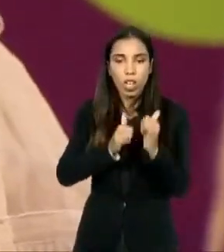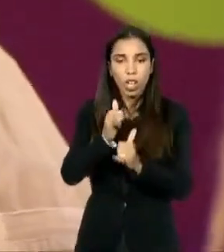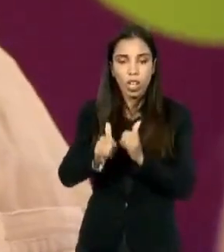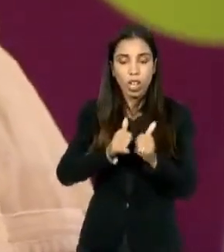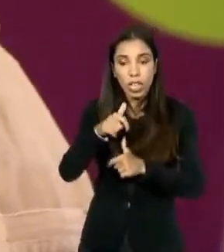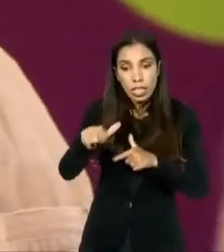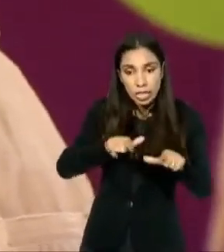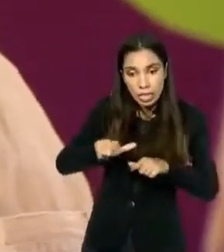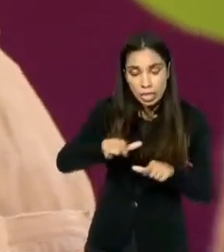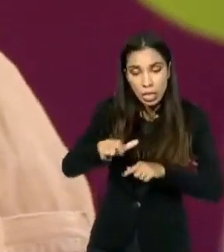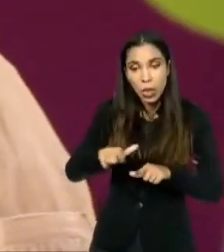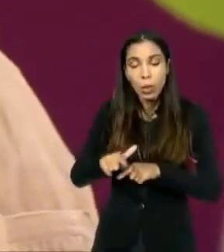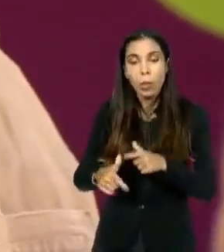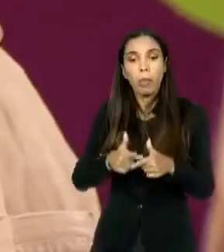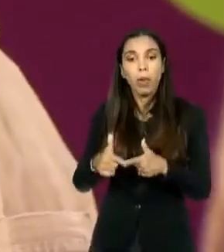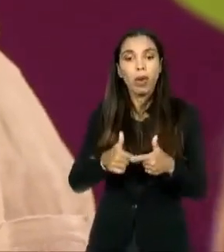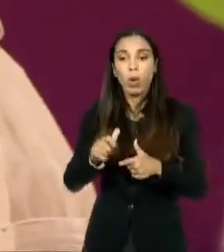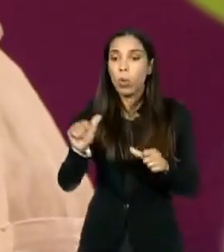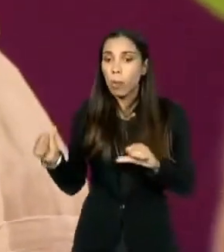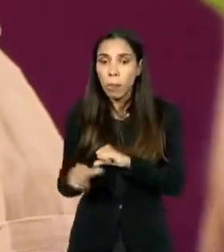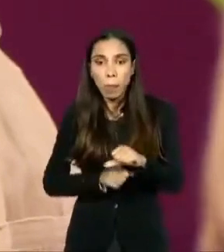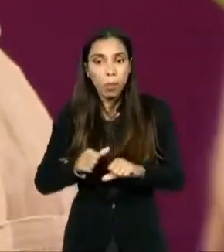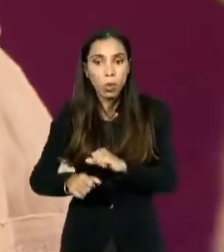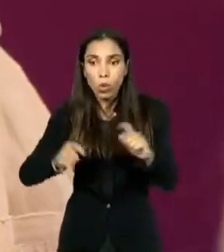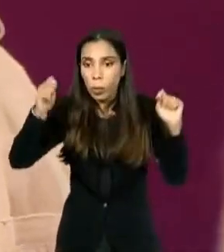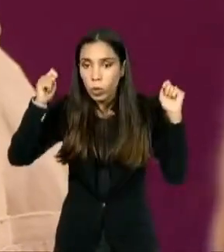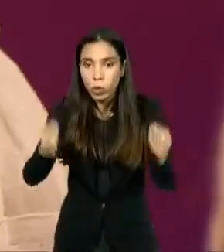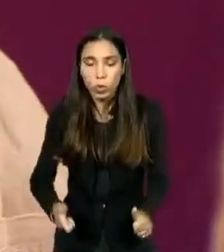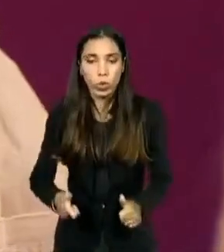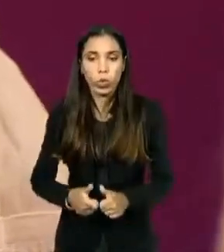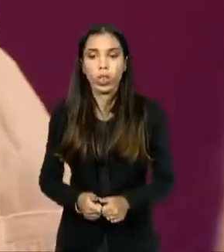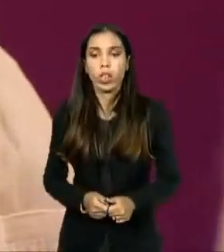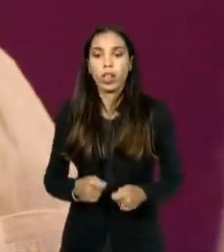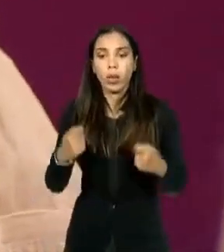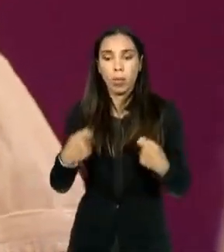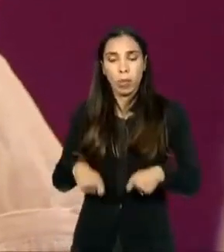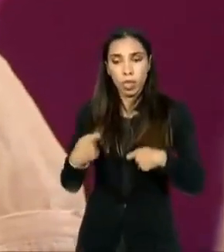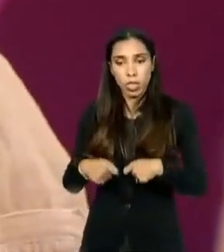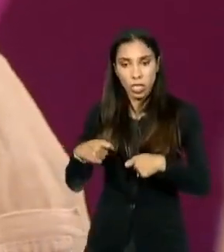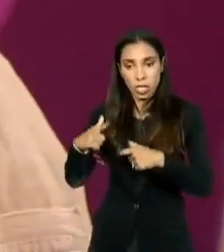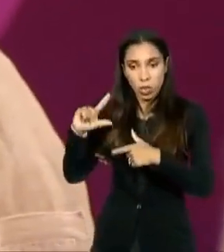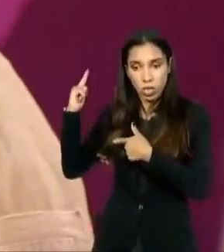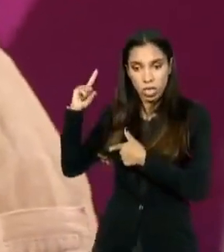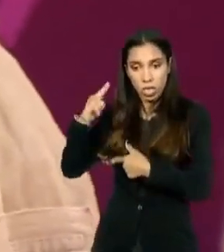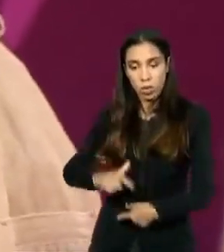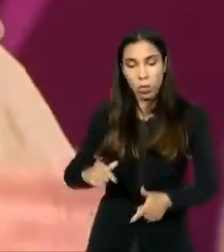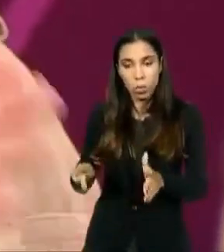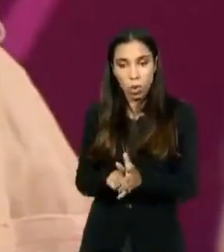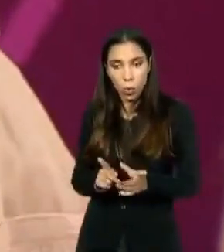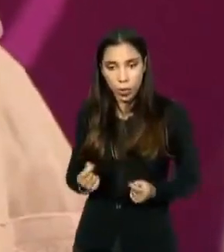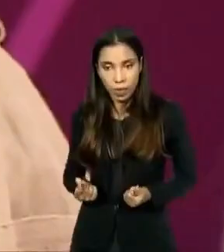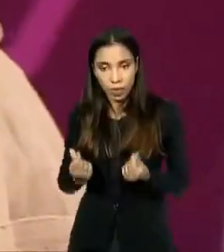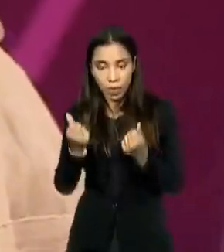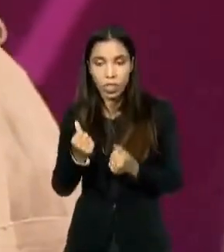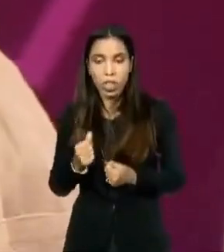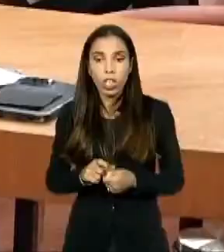modo de trabalho, tudo, de alguma maneira, mudou radicalmente. Então, é preciso... Os modelos tradicionais de economia, inclusive de